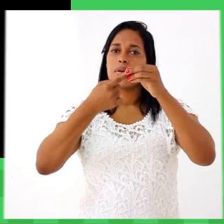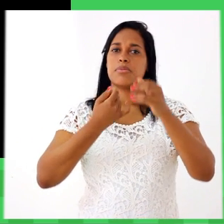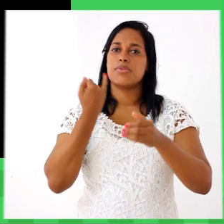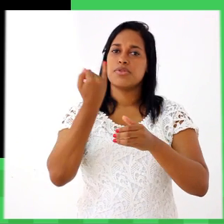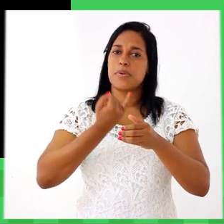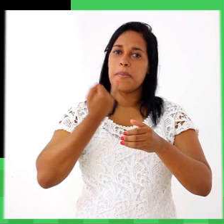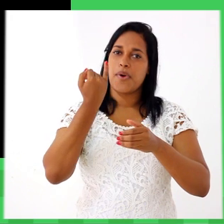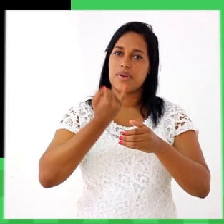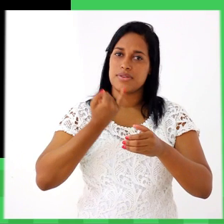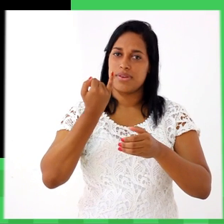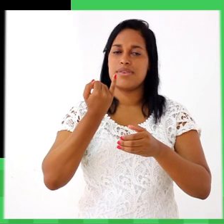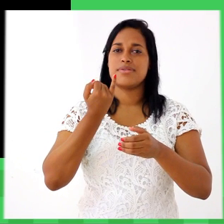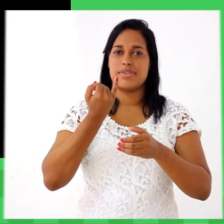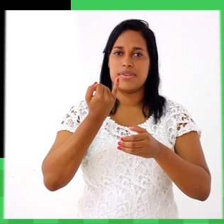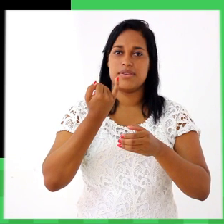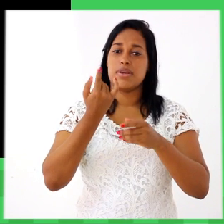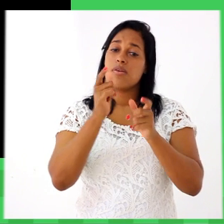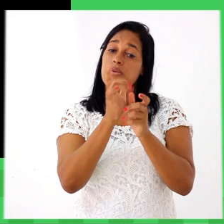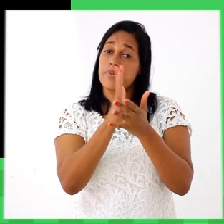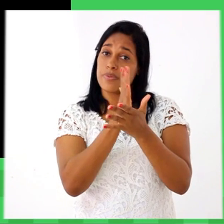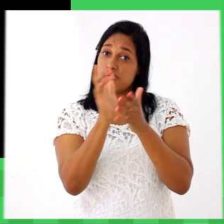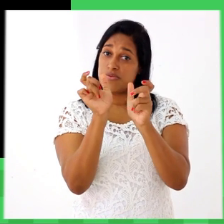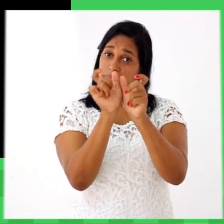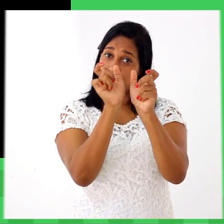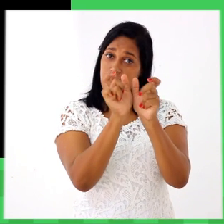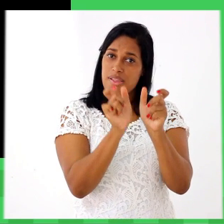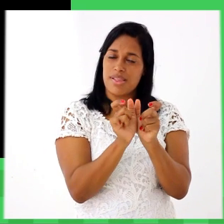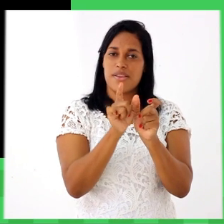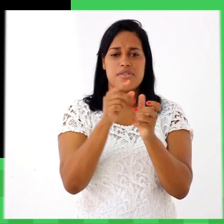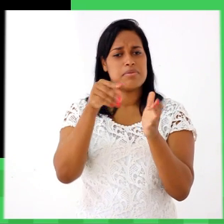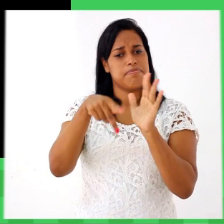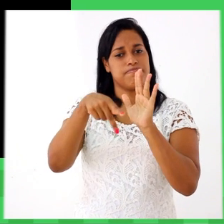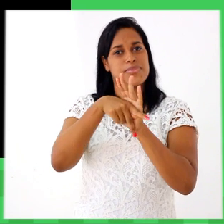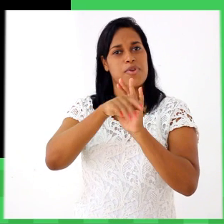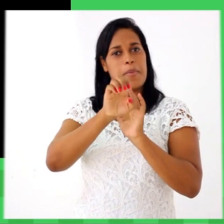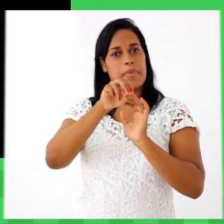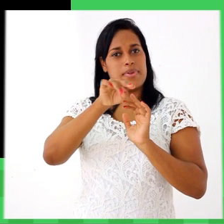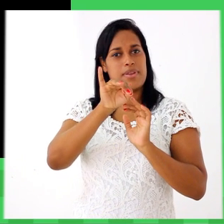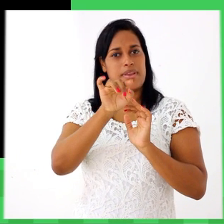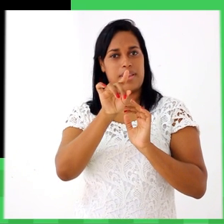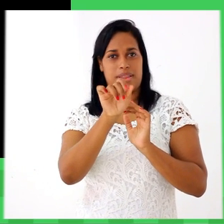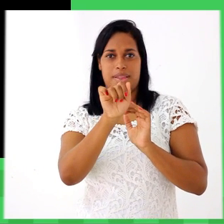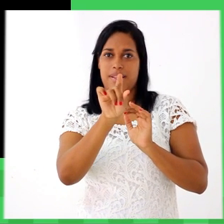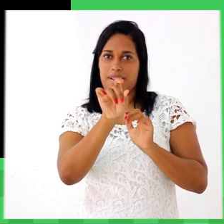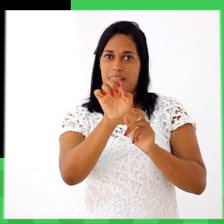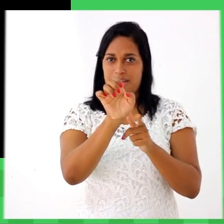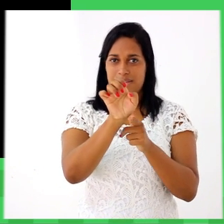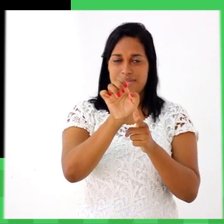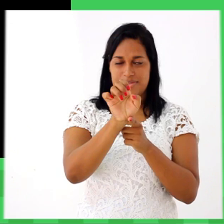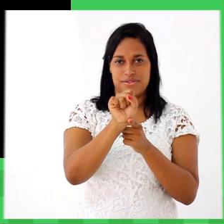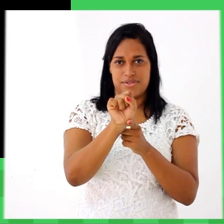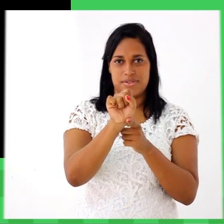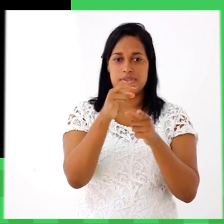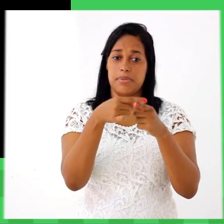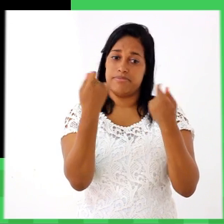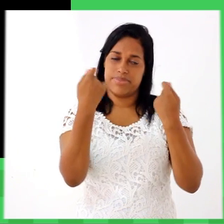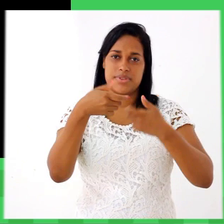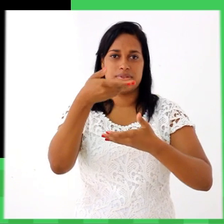palavras que, porventura, serão as nossas entidades. Você já deve estar a par